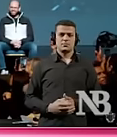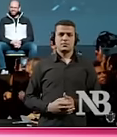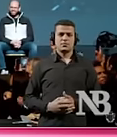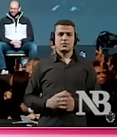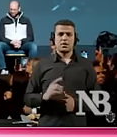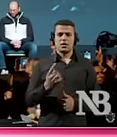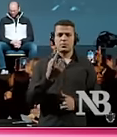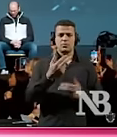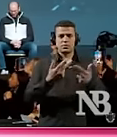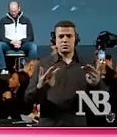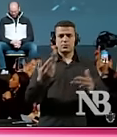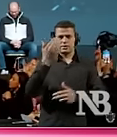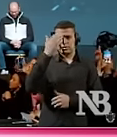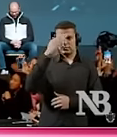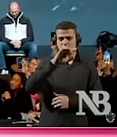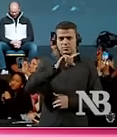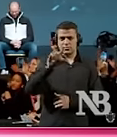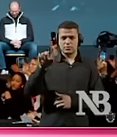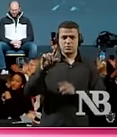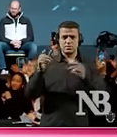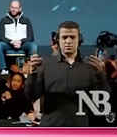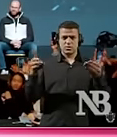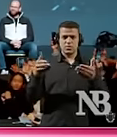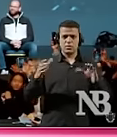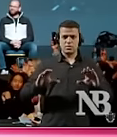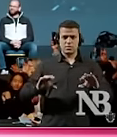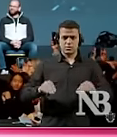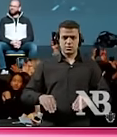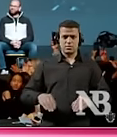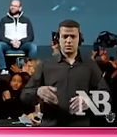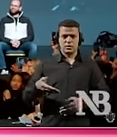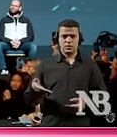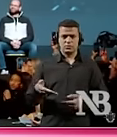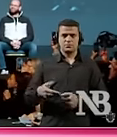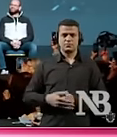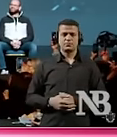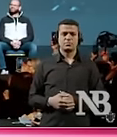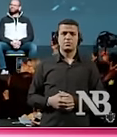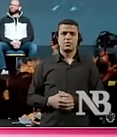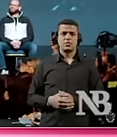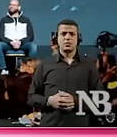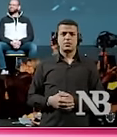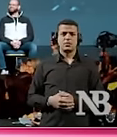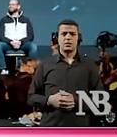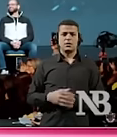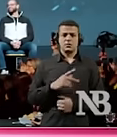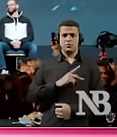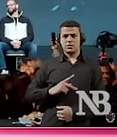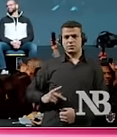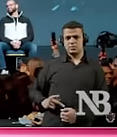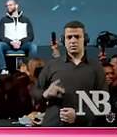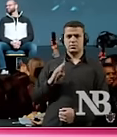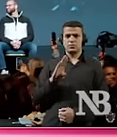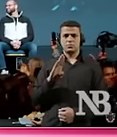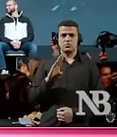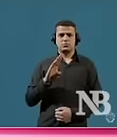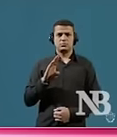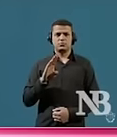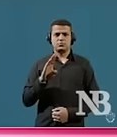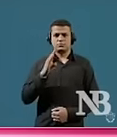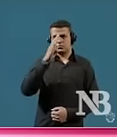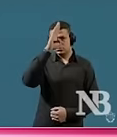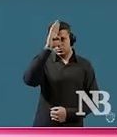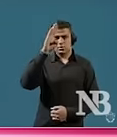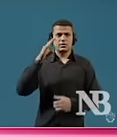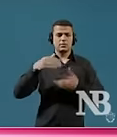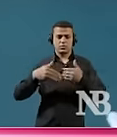A única coisa que eu quero que vocês entendam aqui, e eu estou finalizando, é o seguinte. O presidente Bolsonaro, obrigado, ele deu um